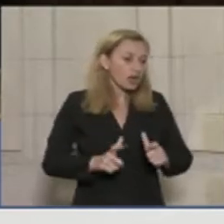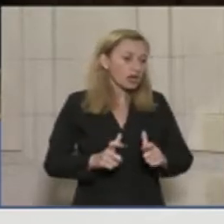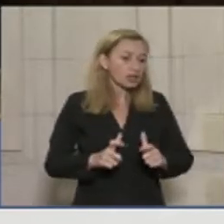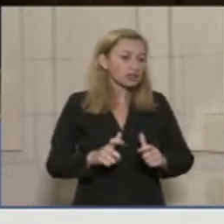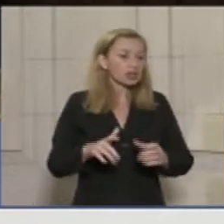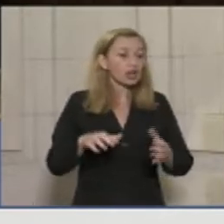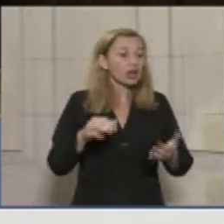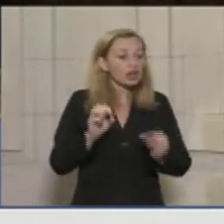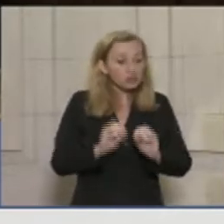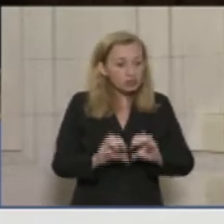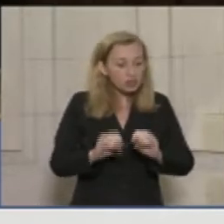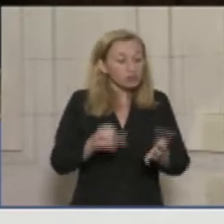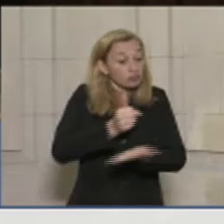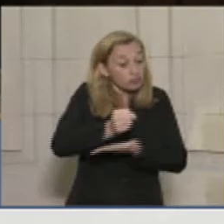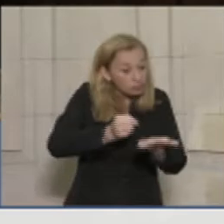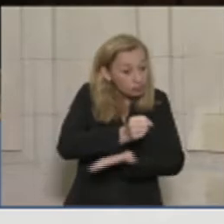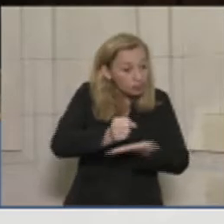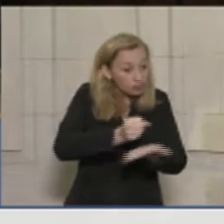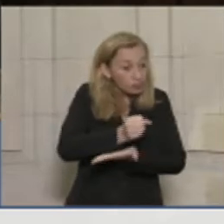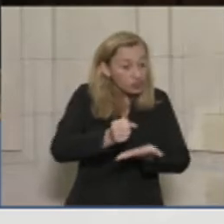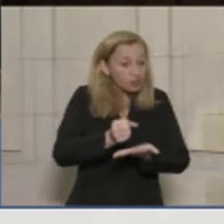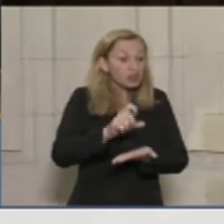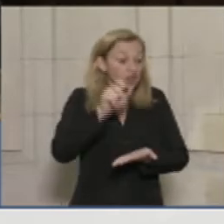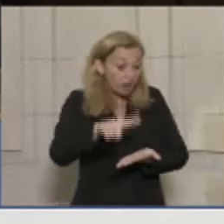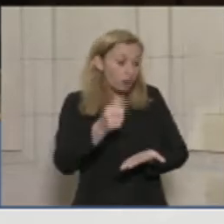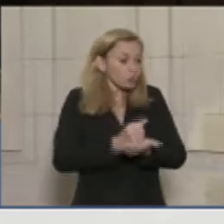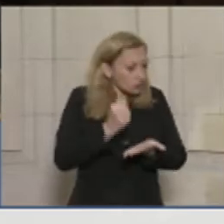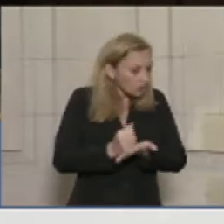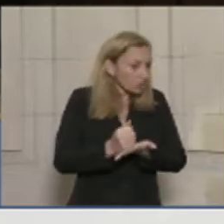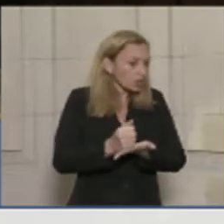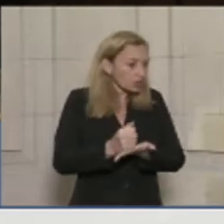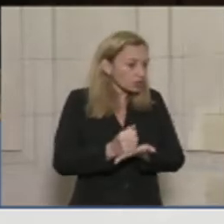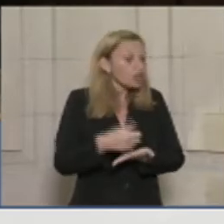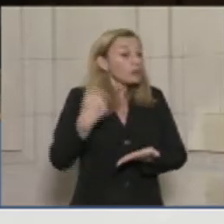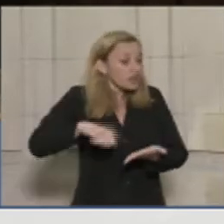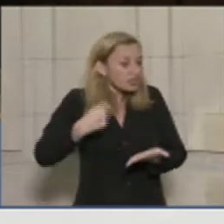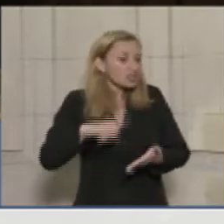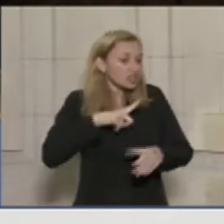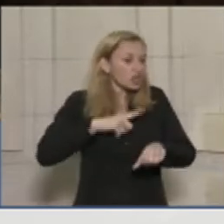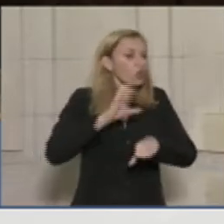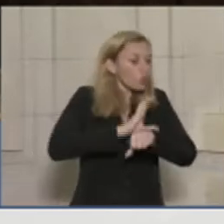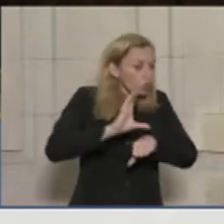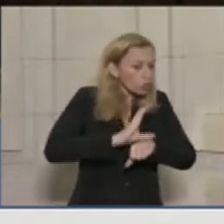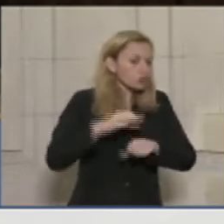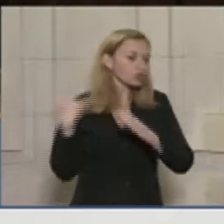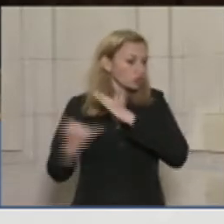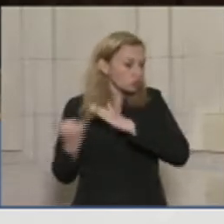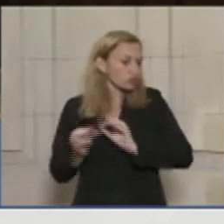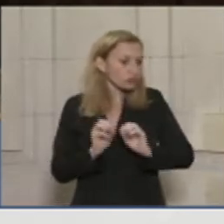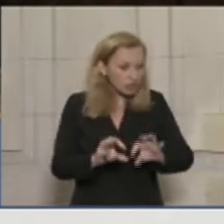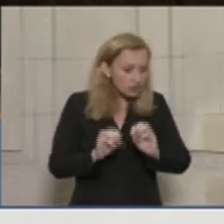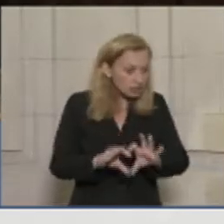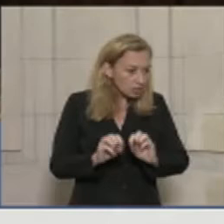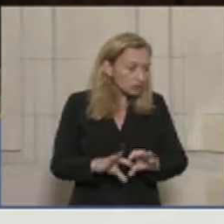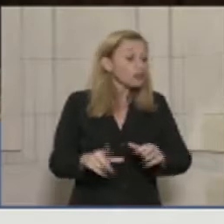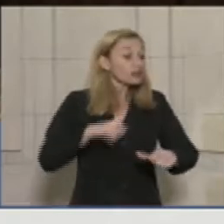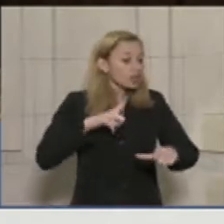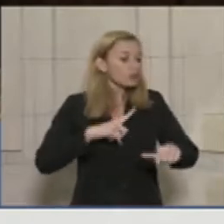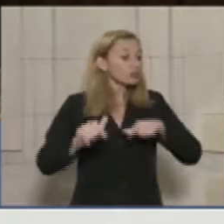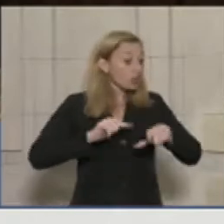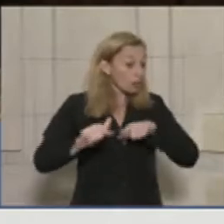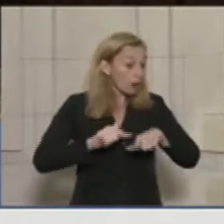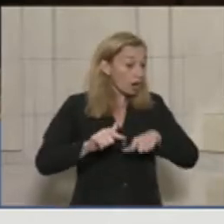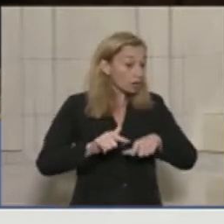básica que é contratada. Temos que ter concurso, que o Instituto de Educação tem um trabalho na